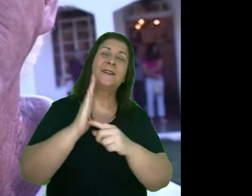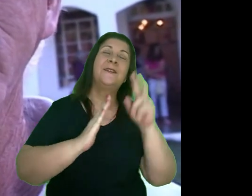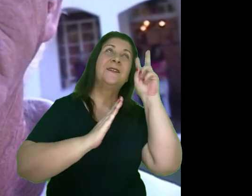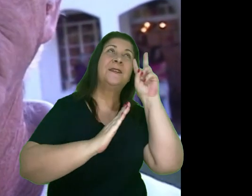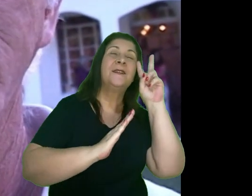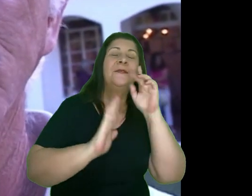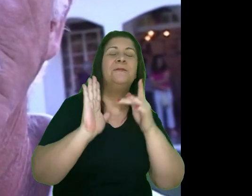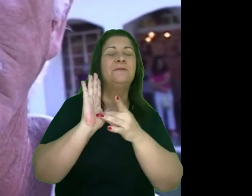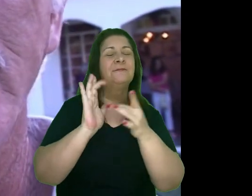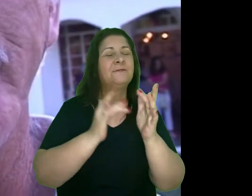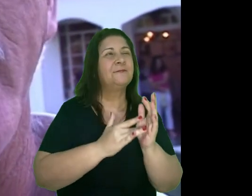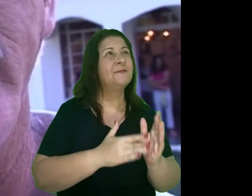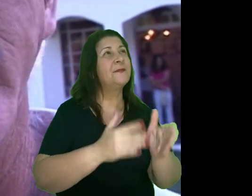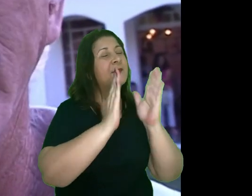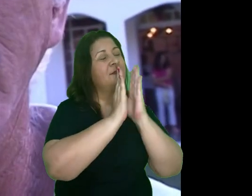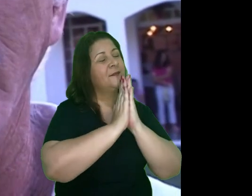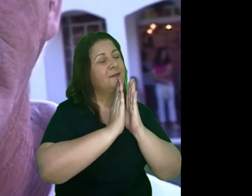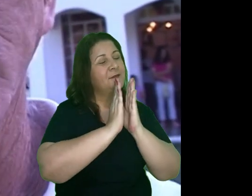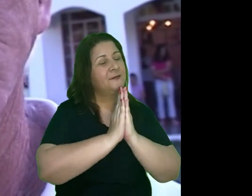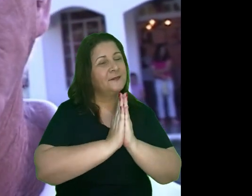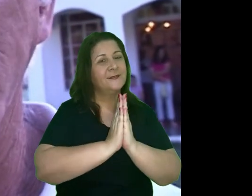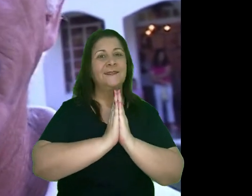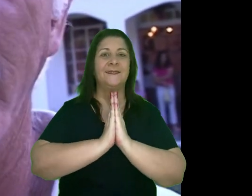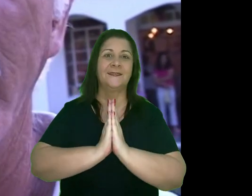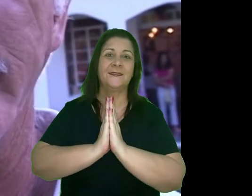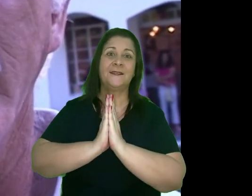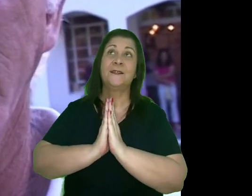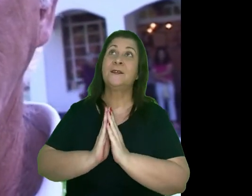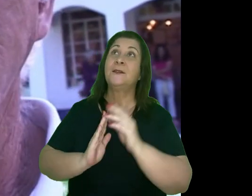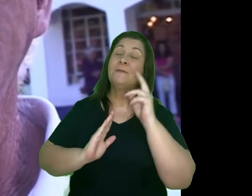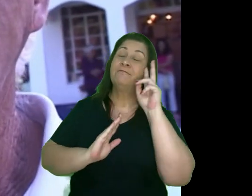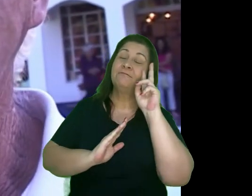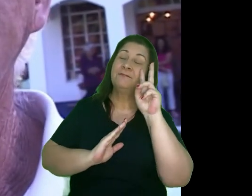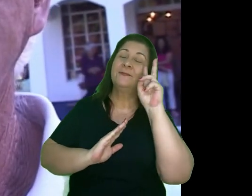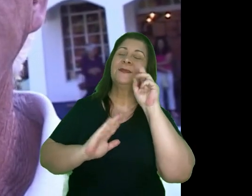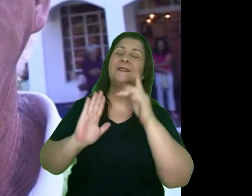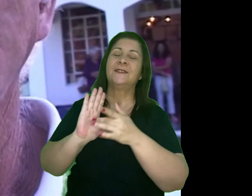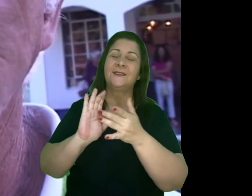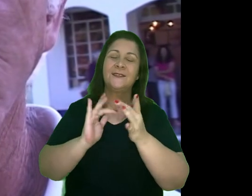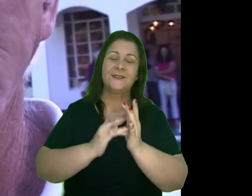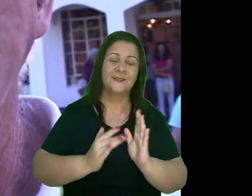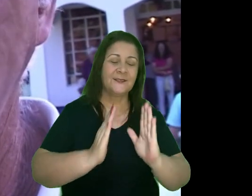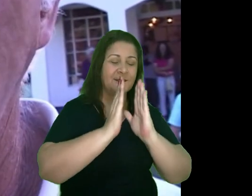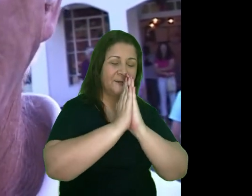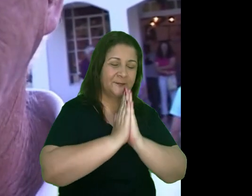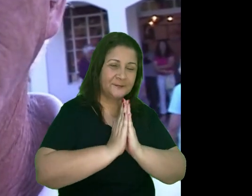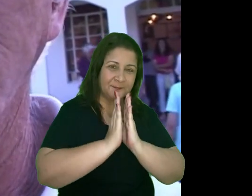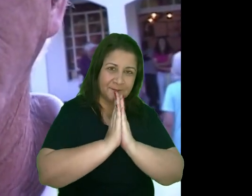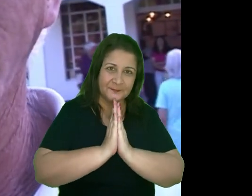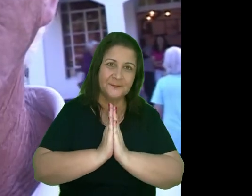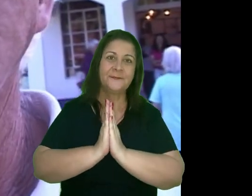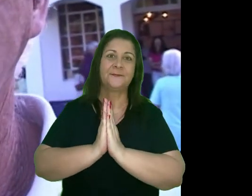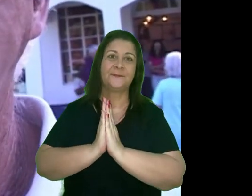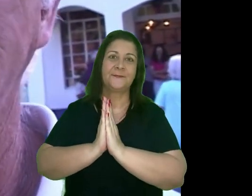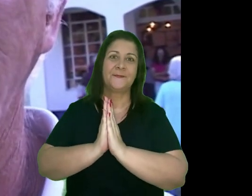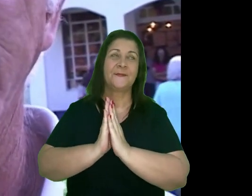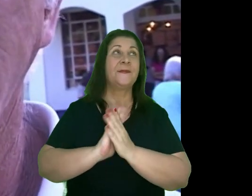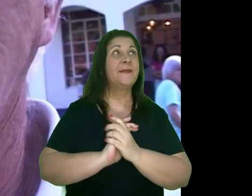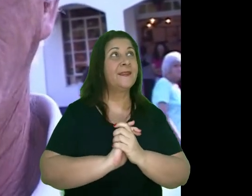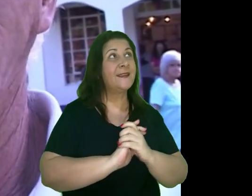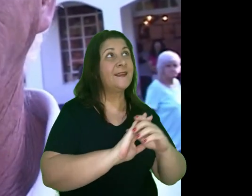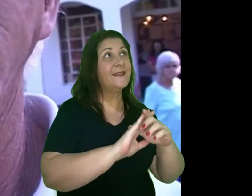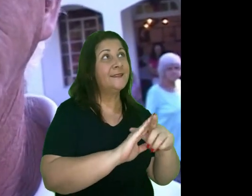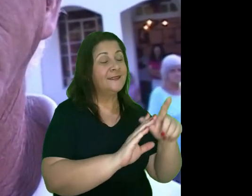me lembro de Jesus e para ele eu rezo uma prece. Eu me lembro de Jesus e para ele eu rezo uma